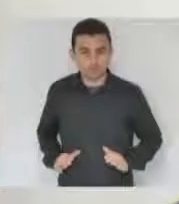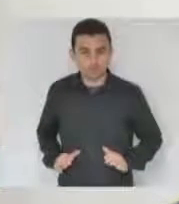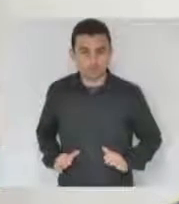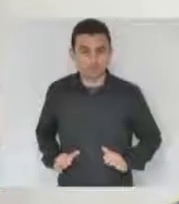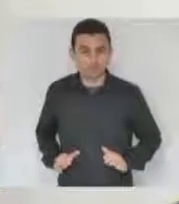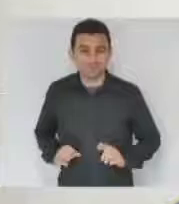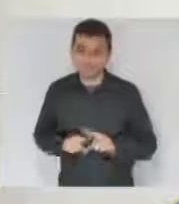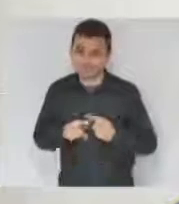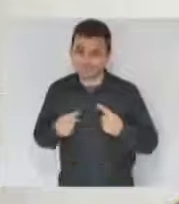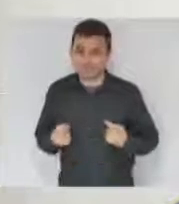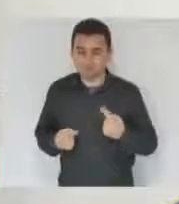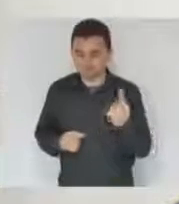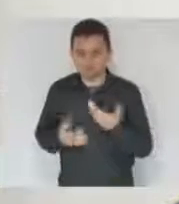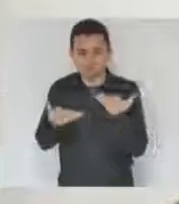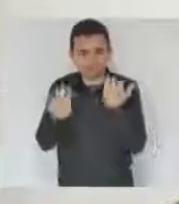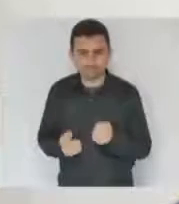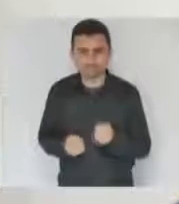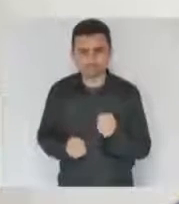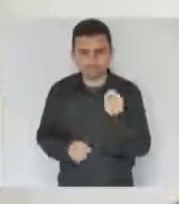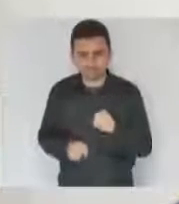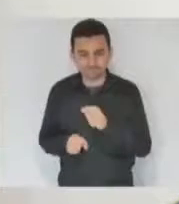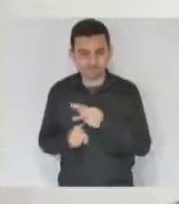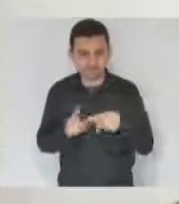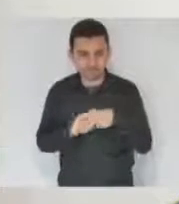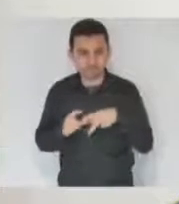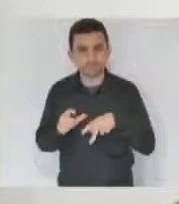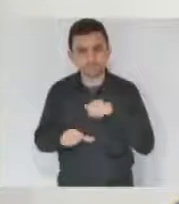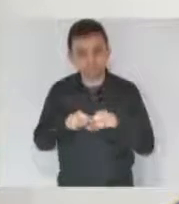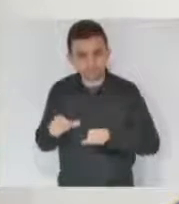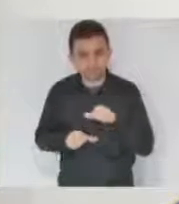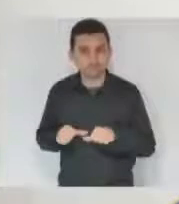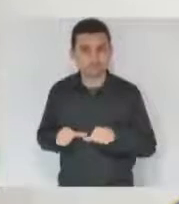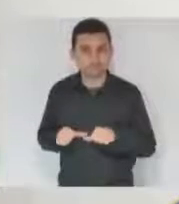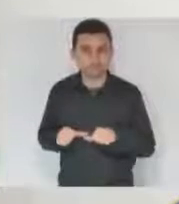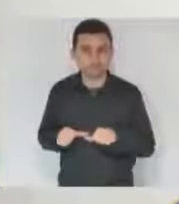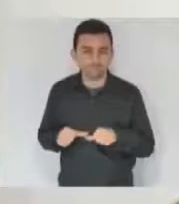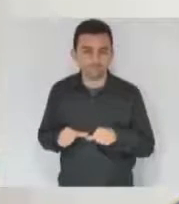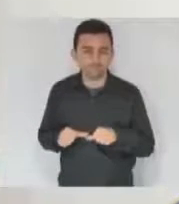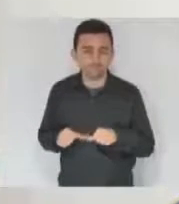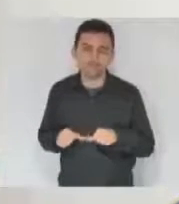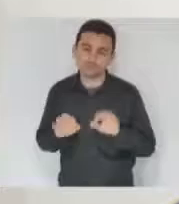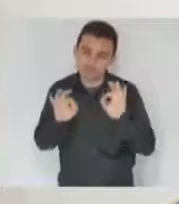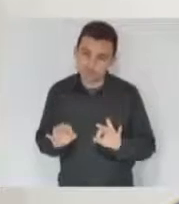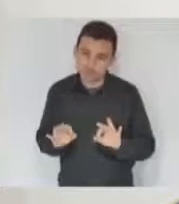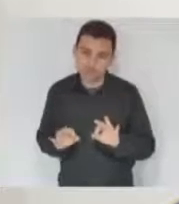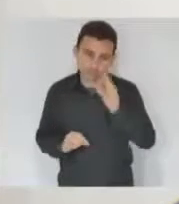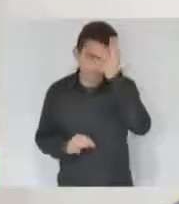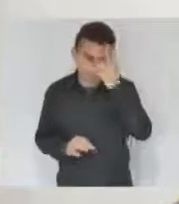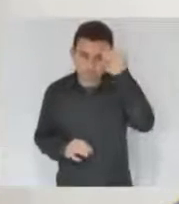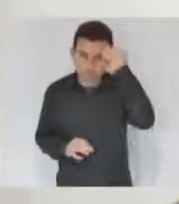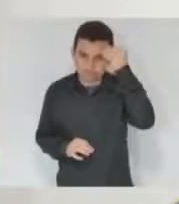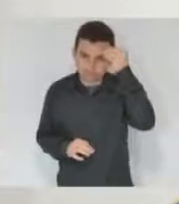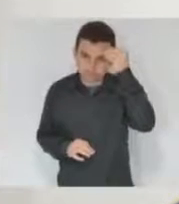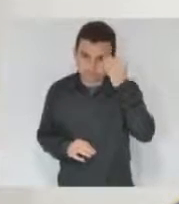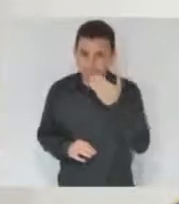Então, nós somos totalmente favoráveis à reforma da Previdência. Evidente que, deputada Luciane, sabedoria